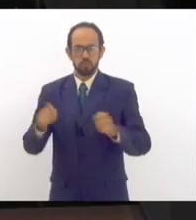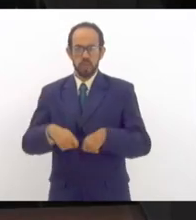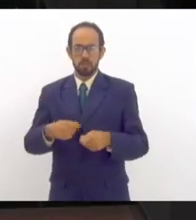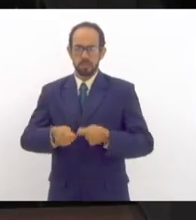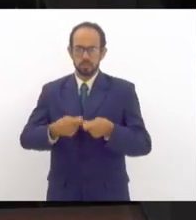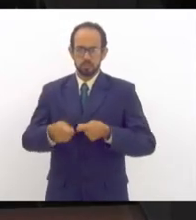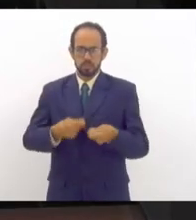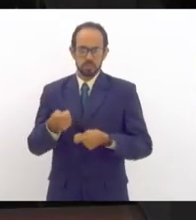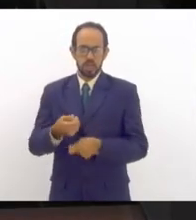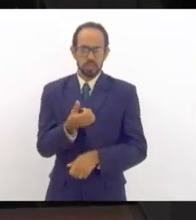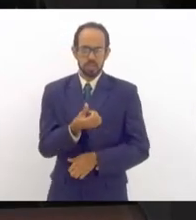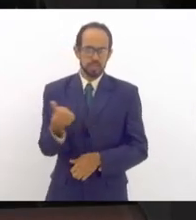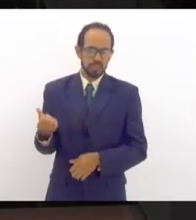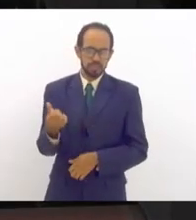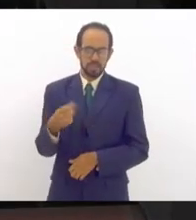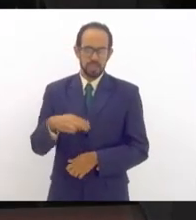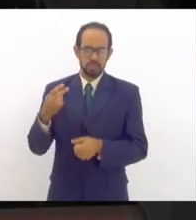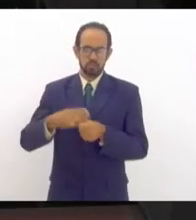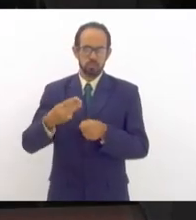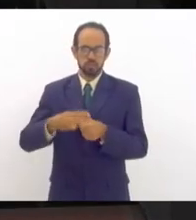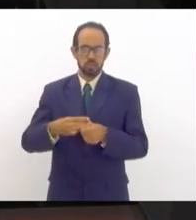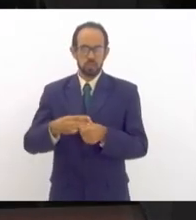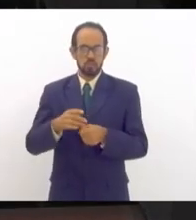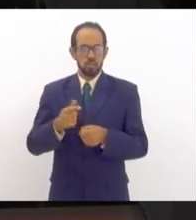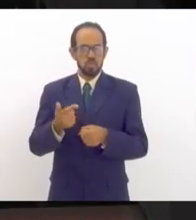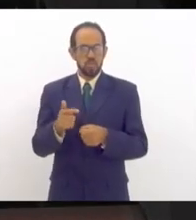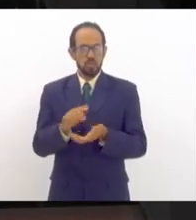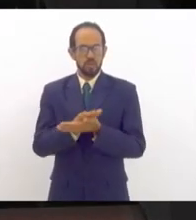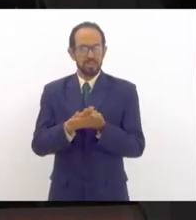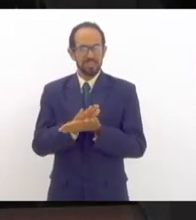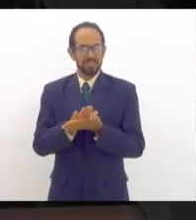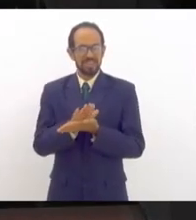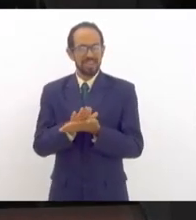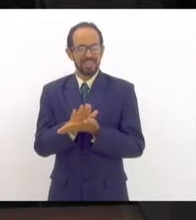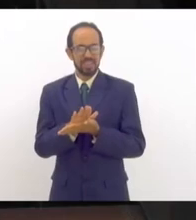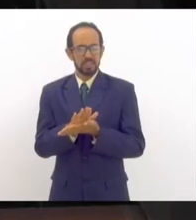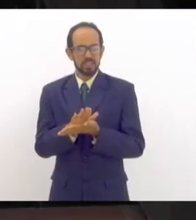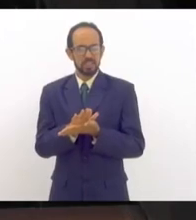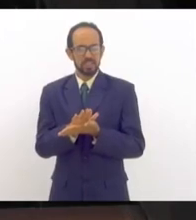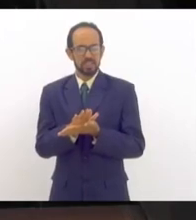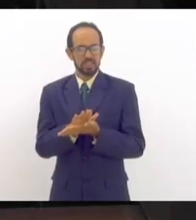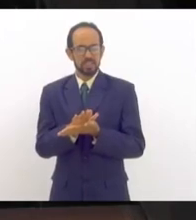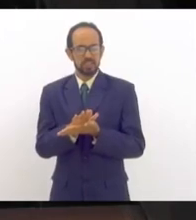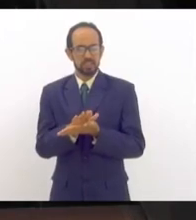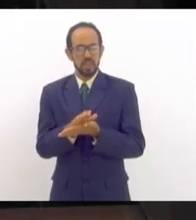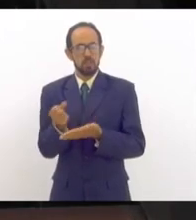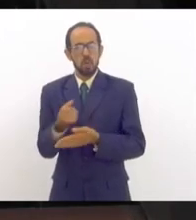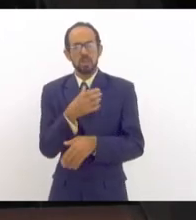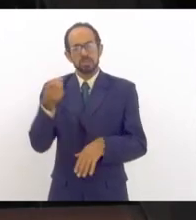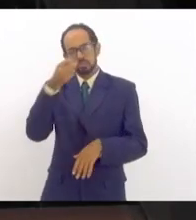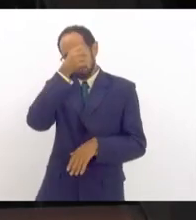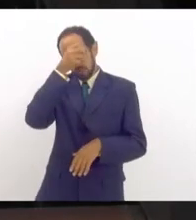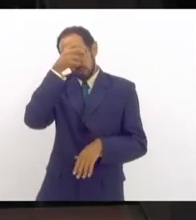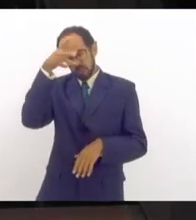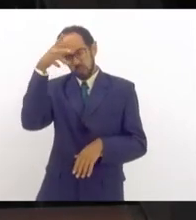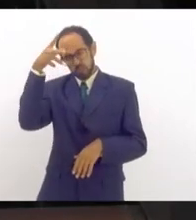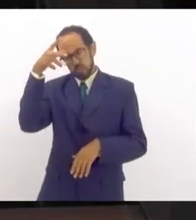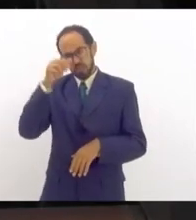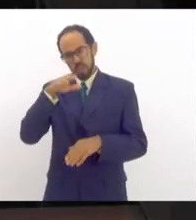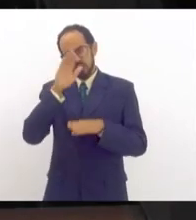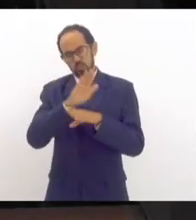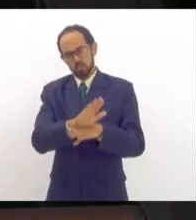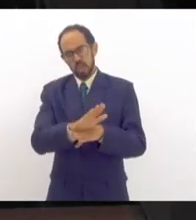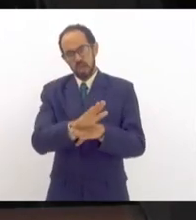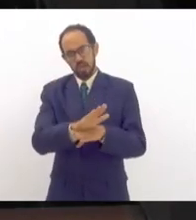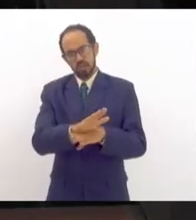66 municípios e não fazer seu serviço Quantas prefeituras Júlio Rocha não ajudaram a